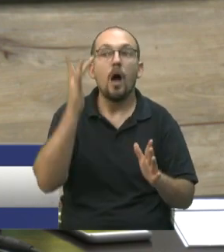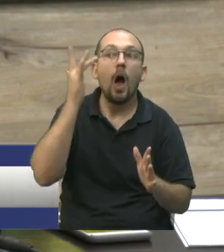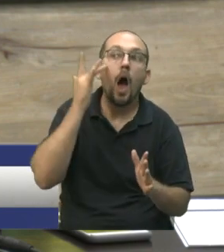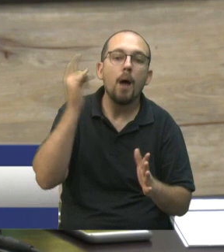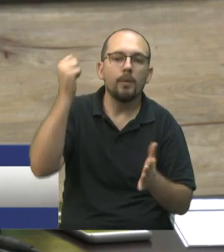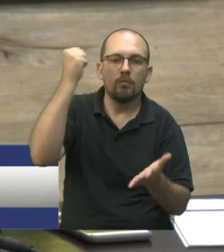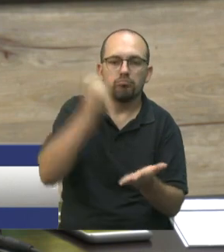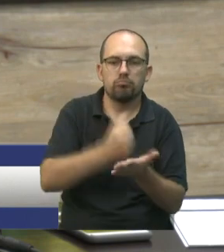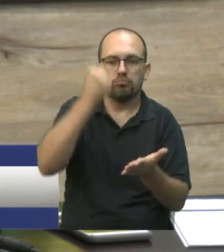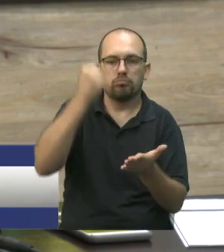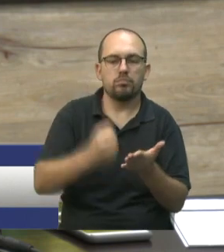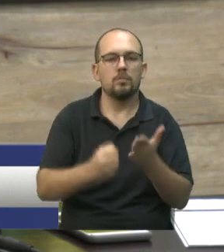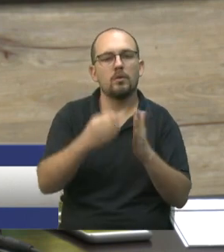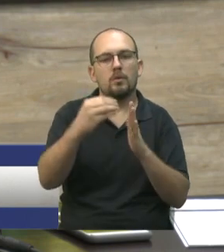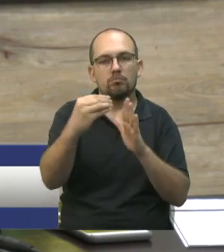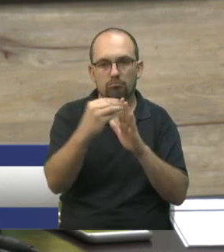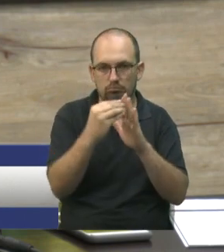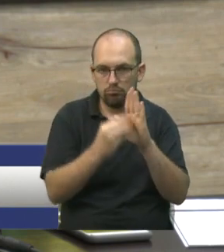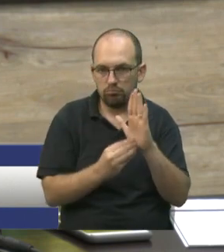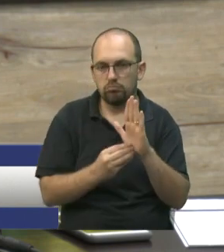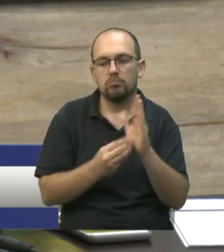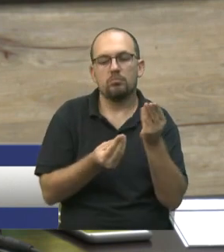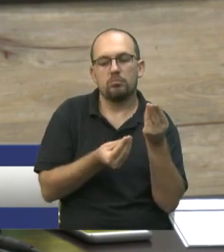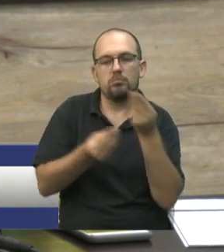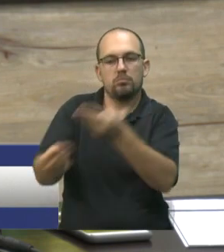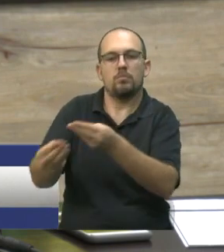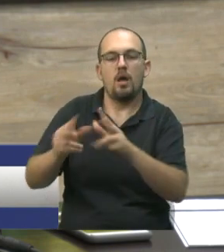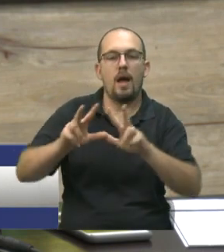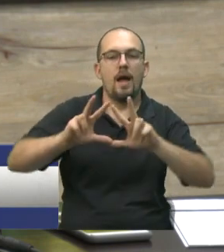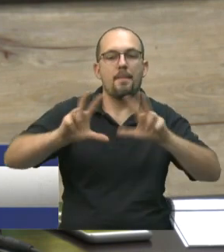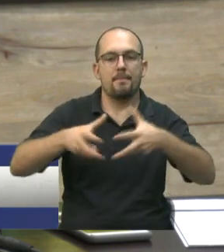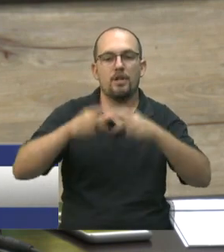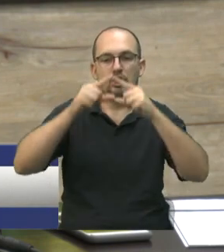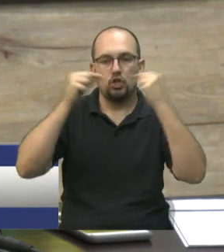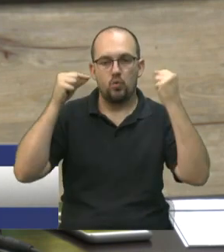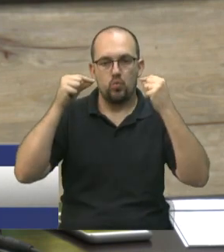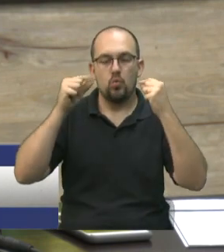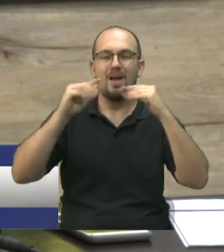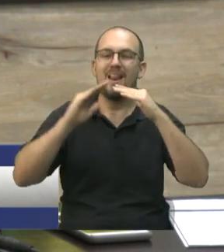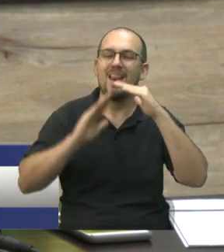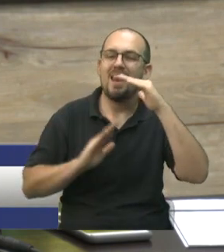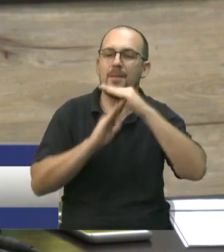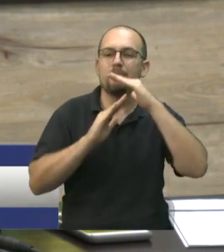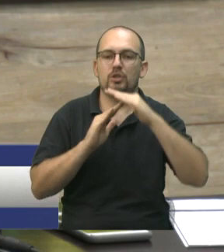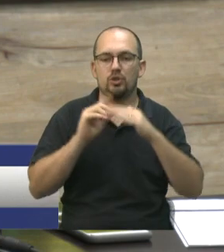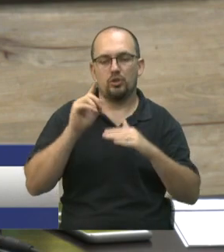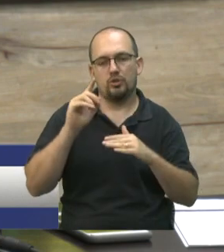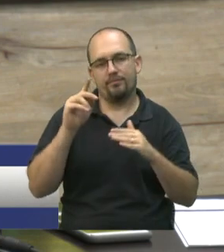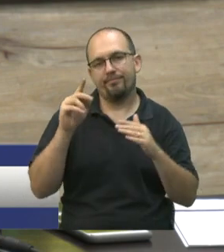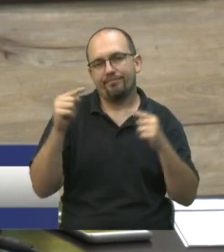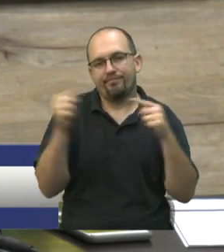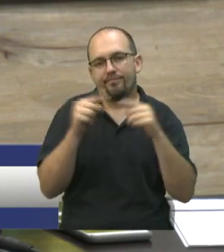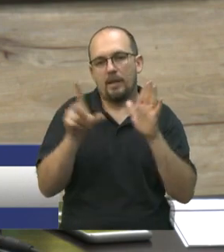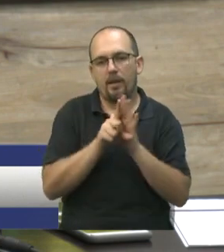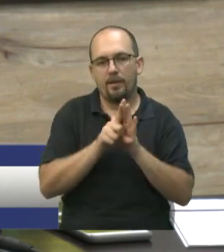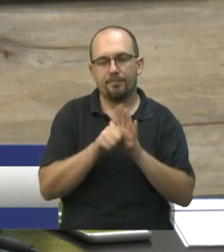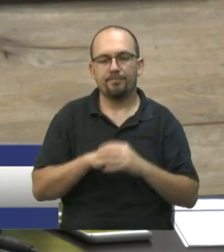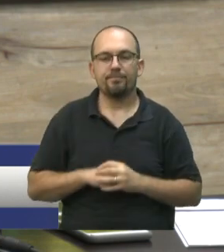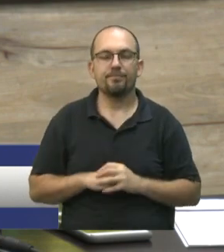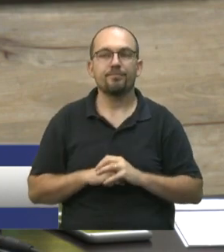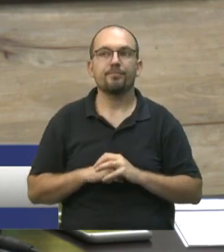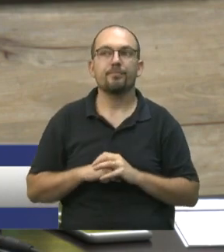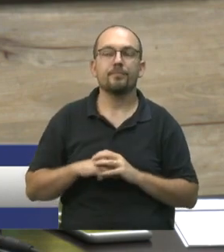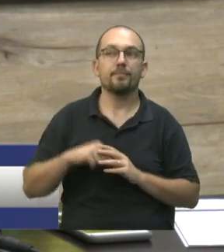essa peça pública para a Câmara Municipal de Jaú, que é o limite máximo legal que nós temos. Dali